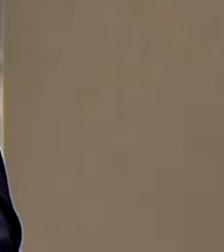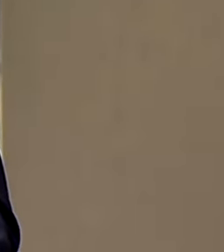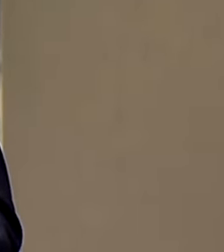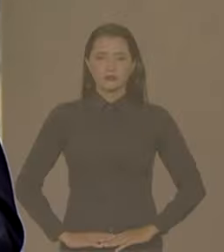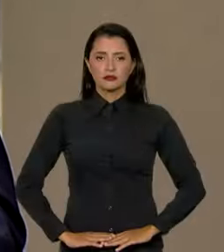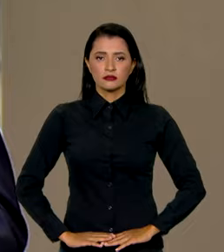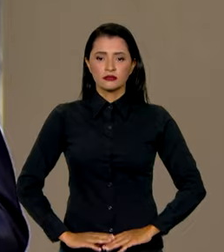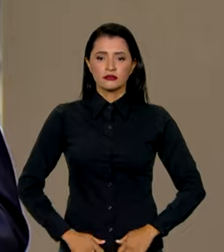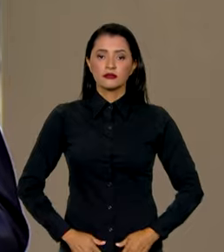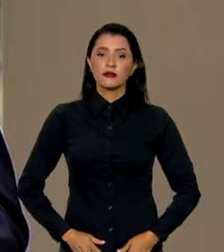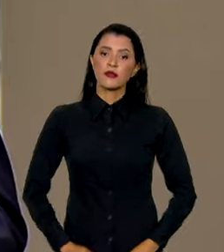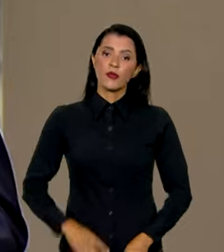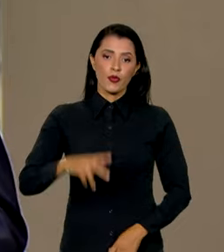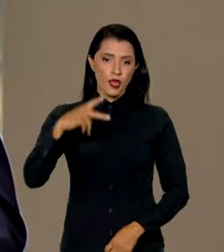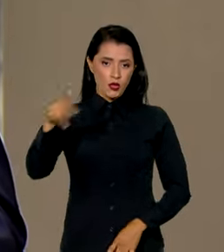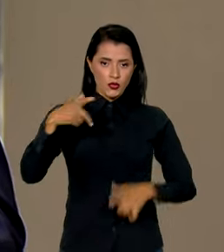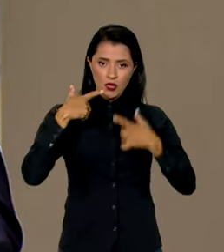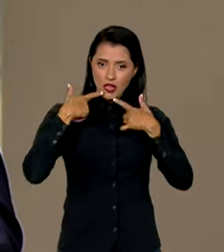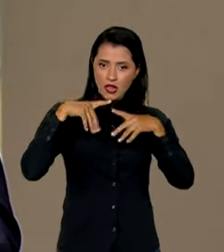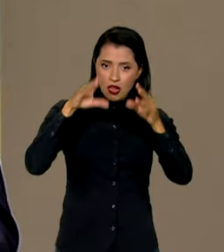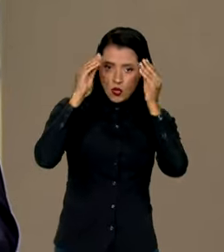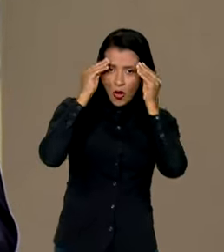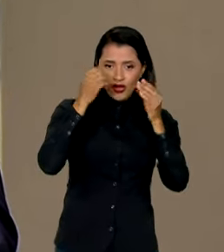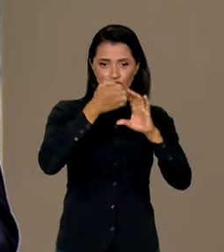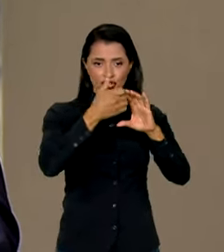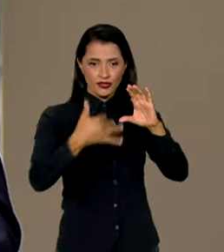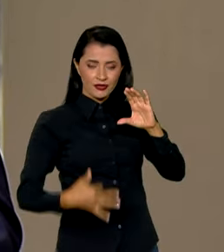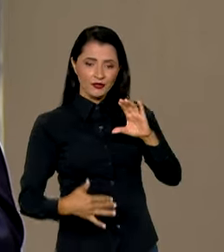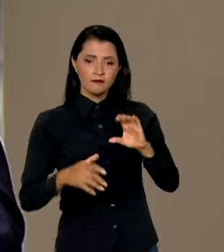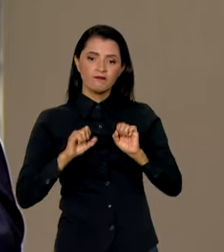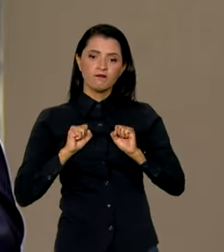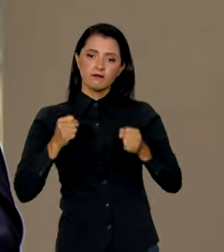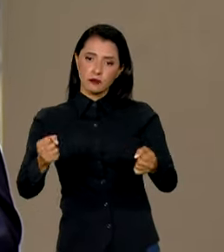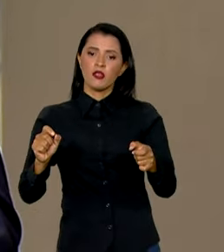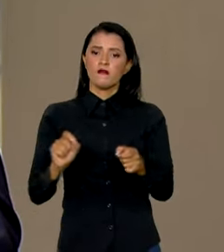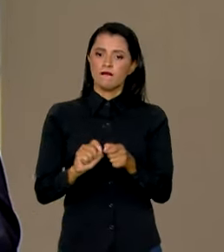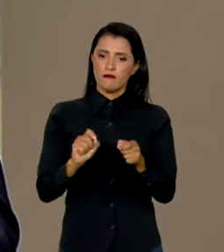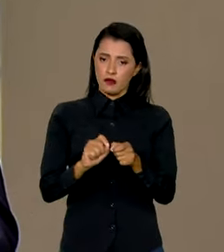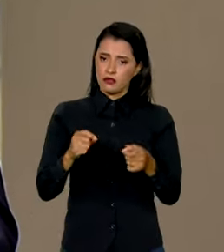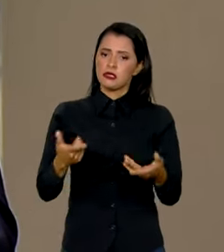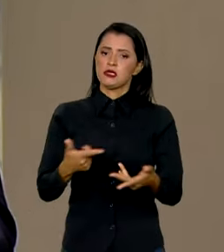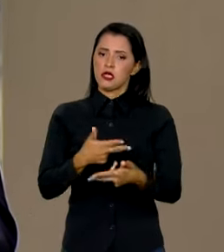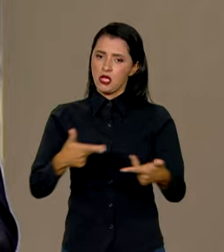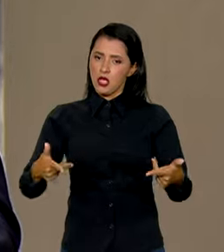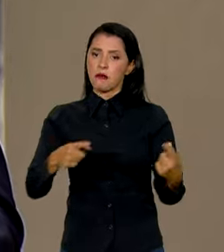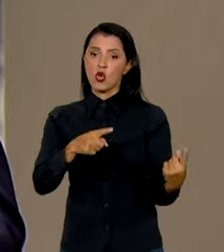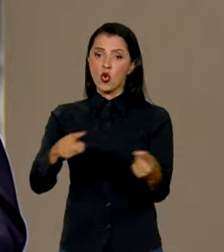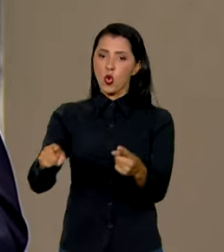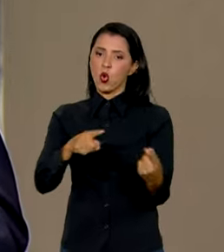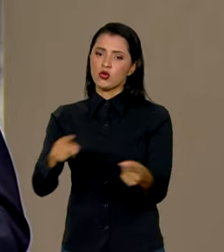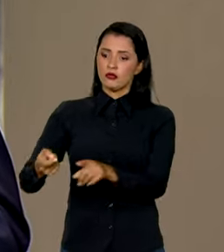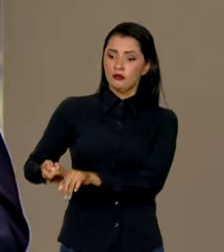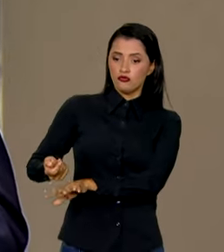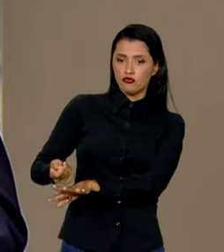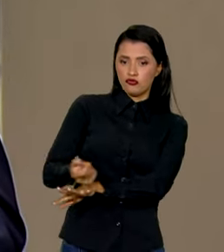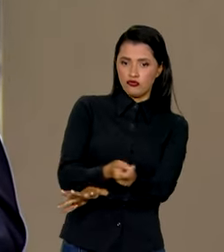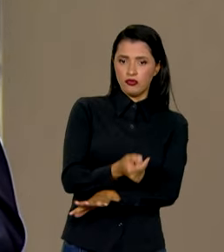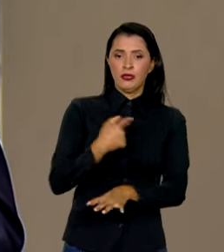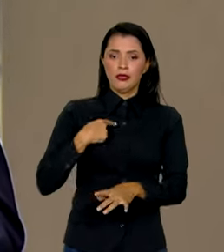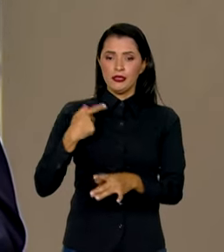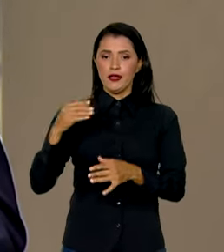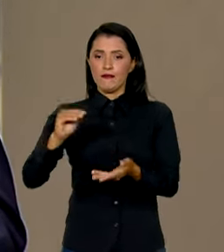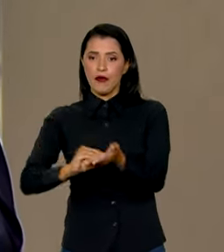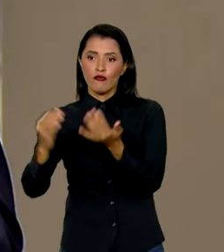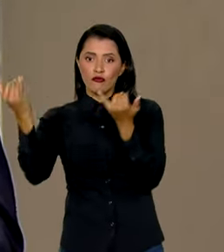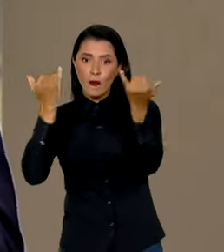com a sua linguagem, dispostas a fazer uma ação concreta de combate à fake news e à